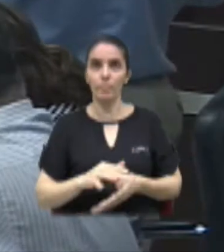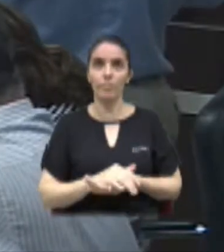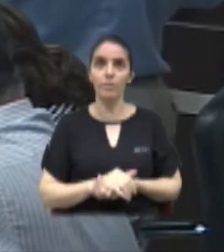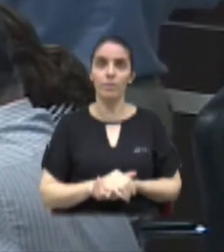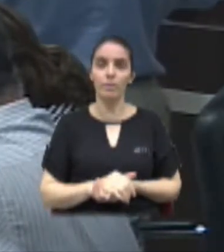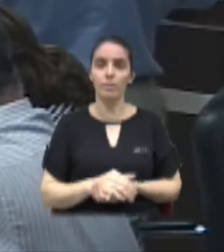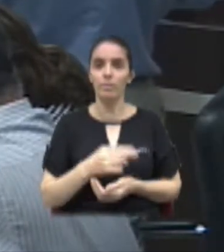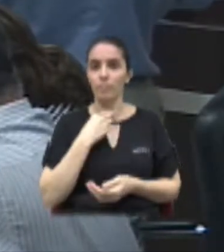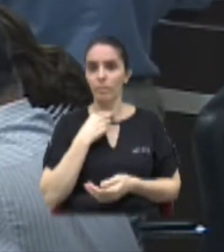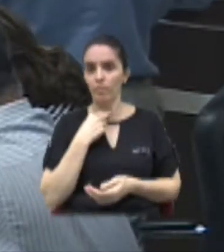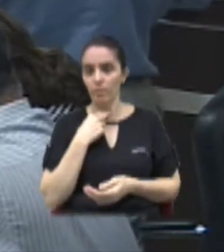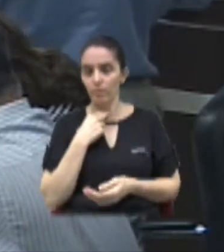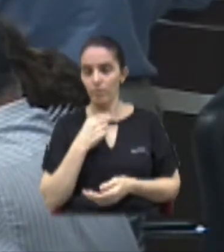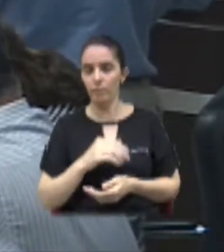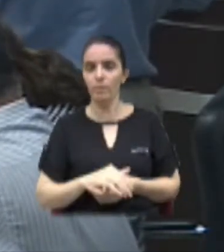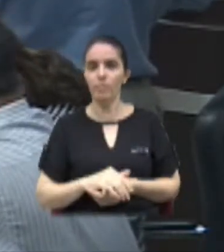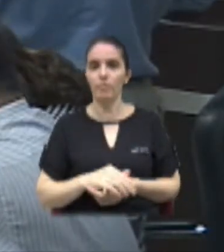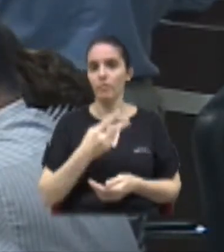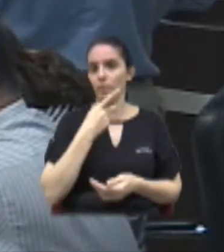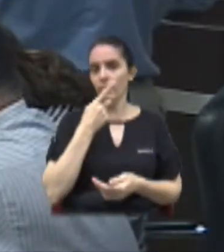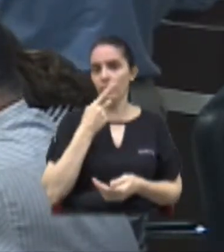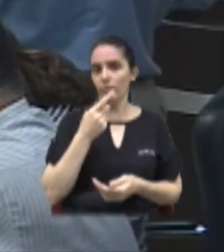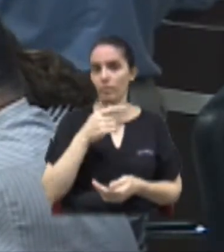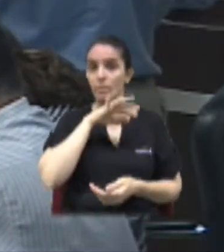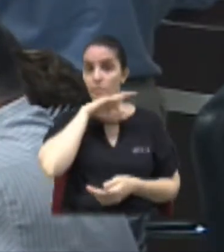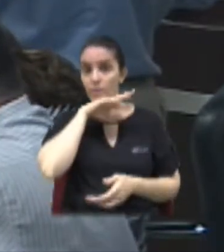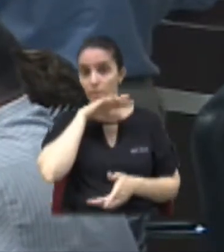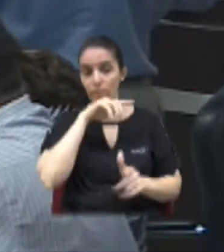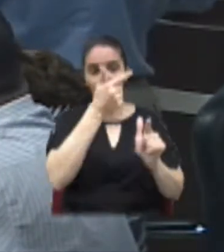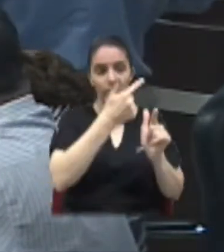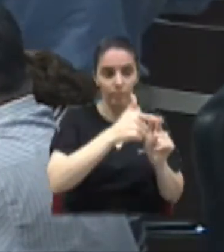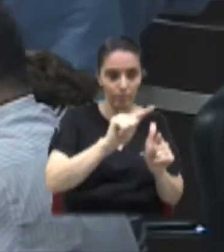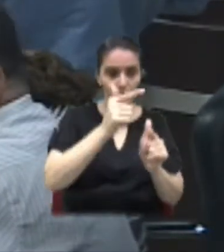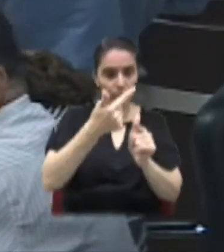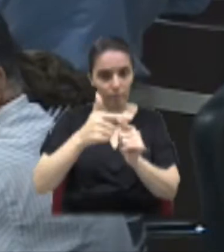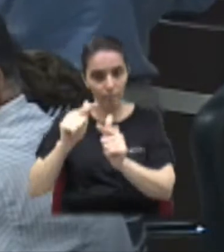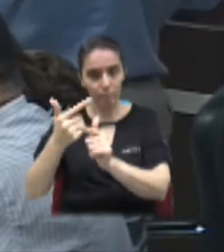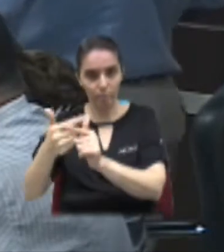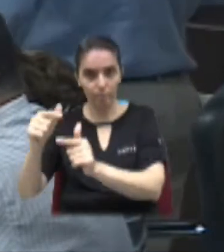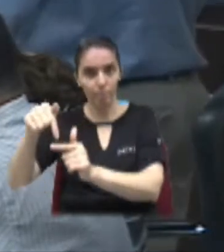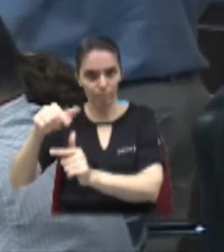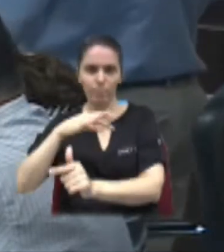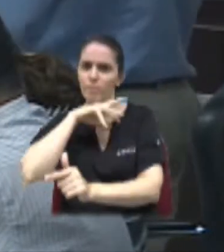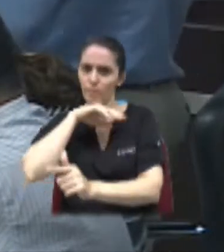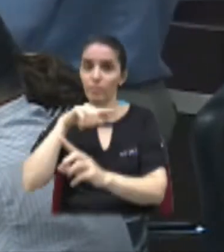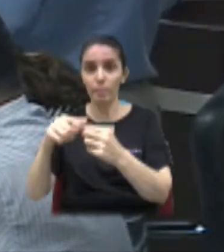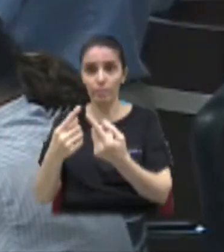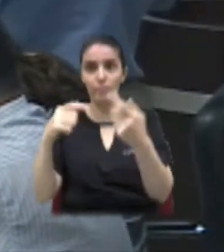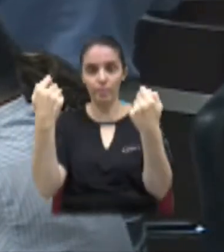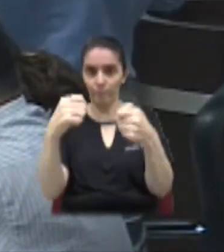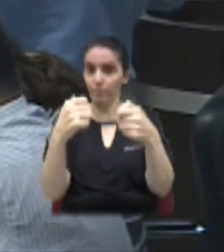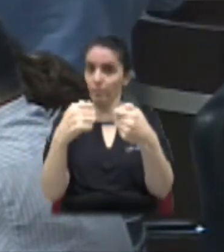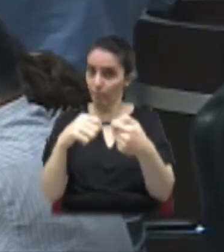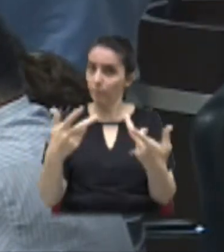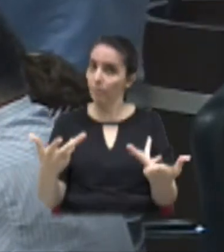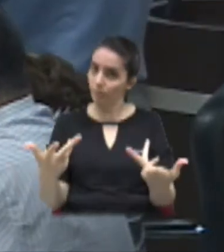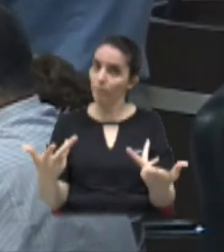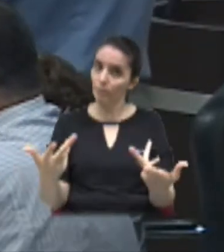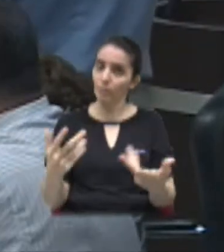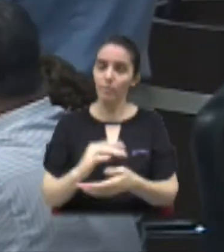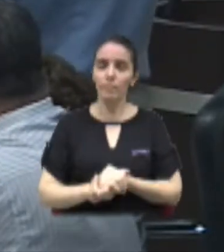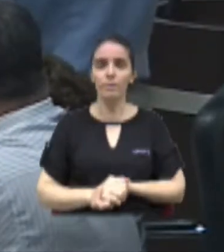vereador? Só para contribuir, doutor Rafael, com relação ao parcelamento que foi